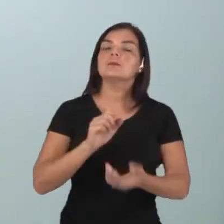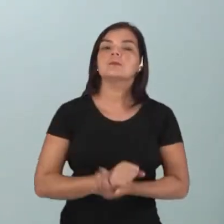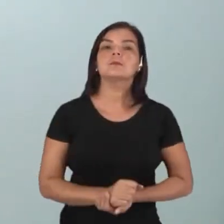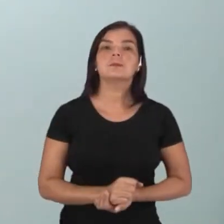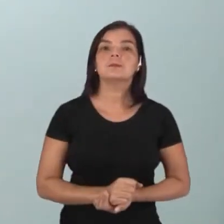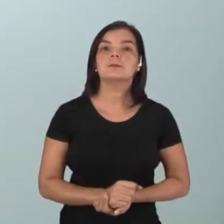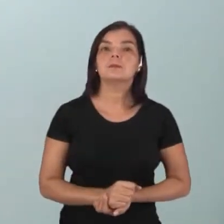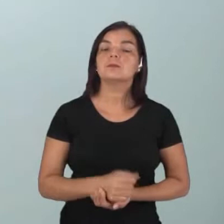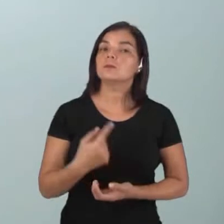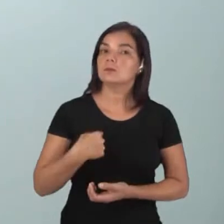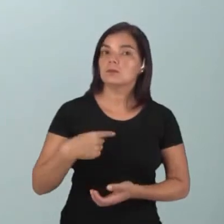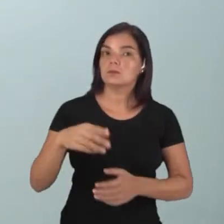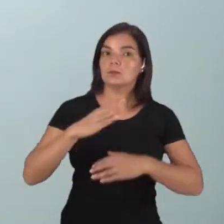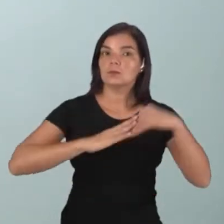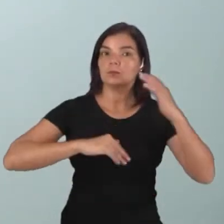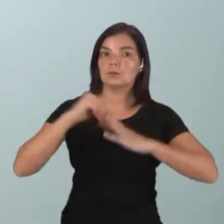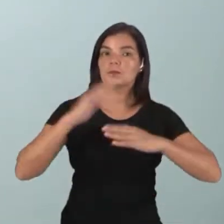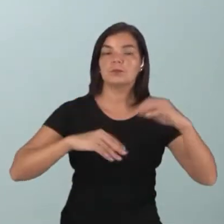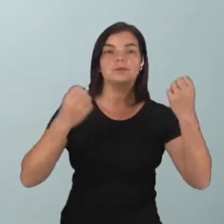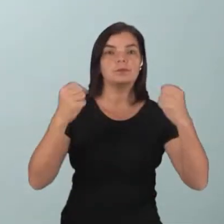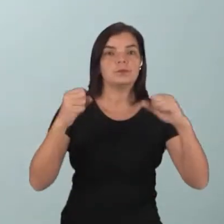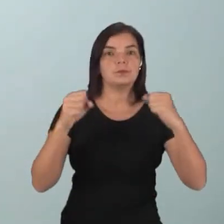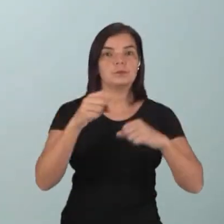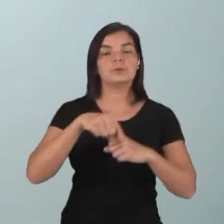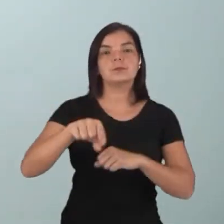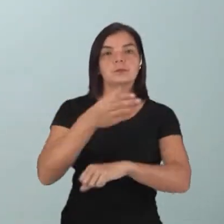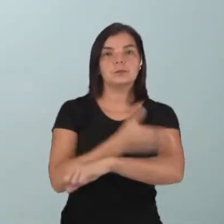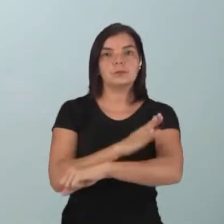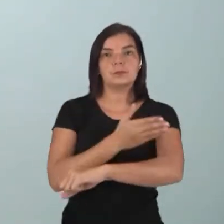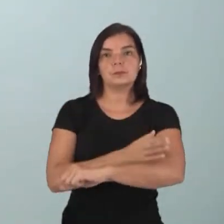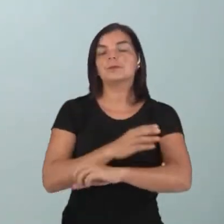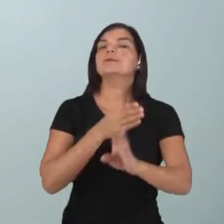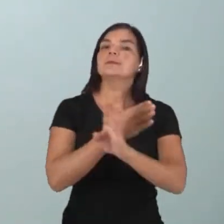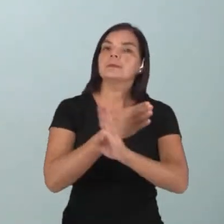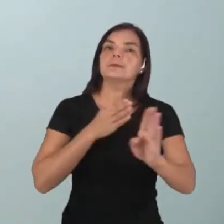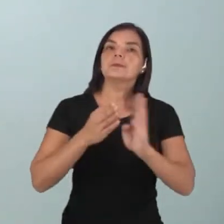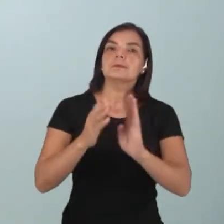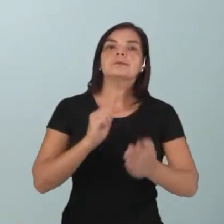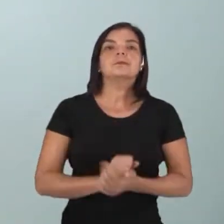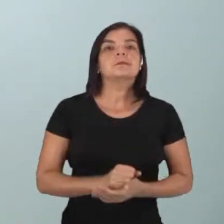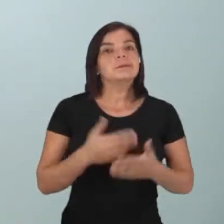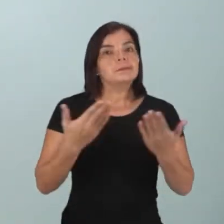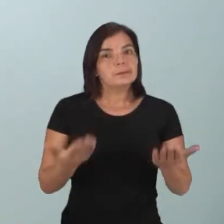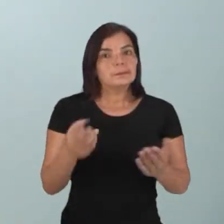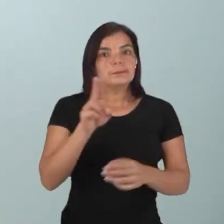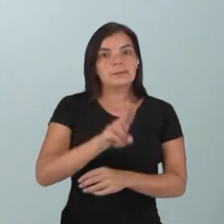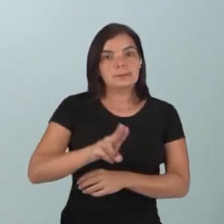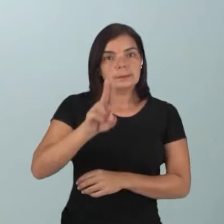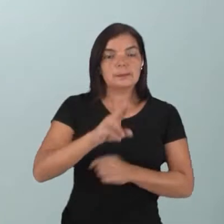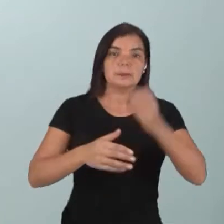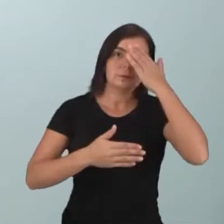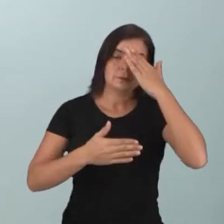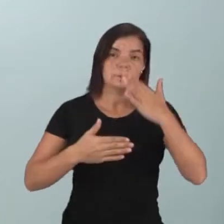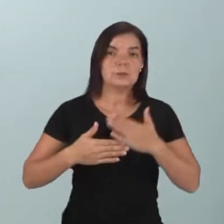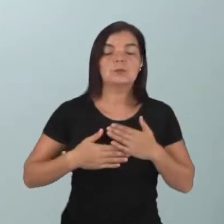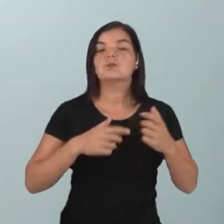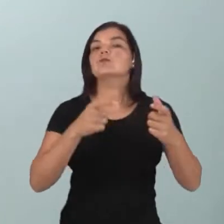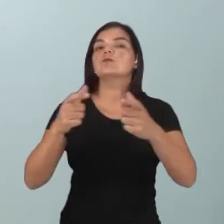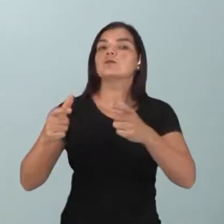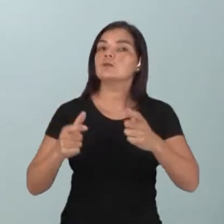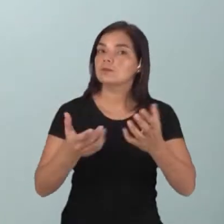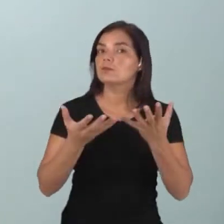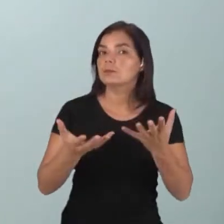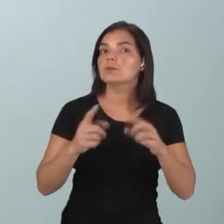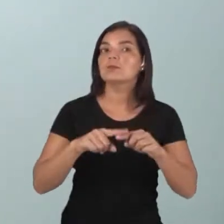a atuação do profissional de educação física para você praticar essa modalidade. Apesar de você utilizar o seu corpo onde você